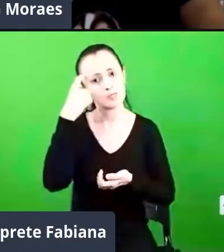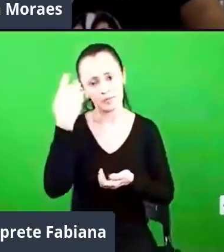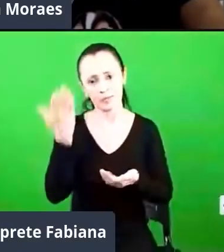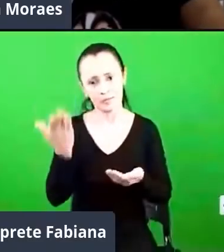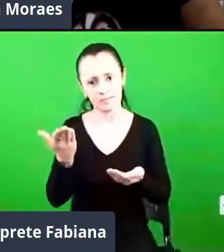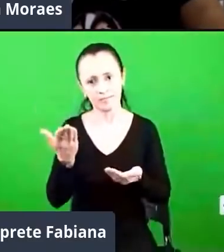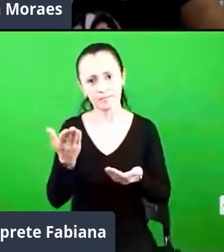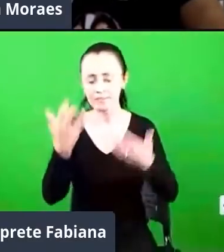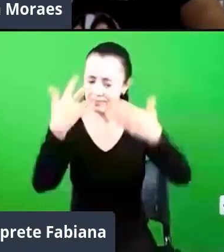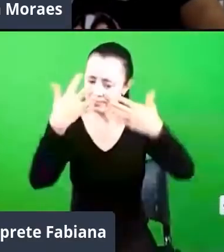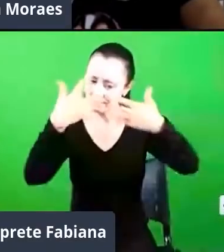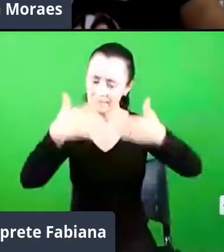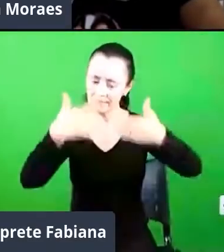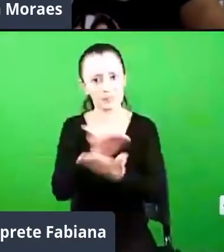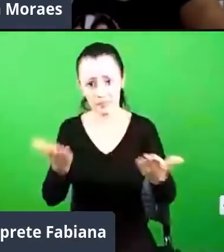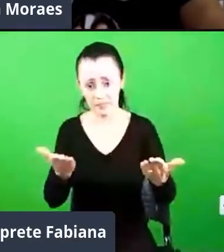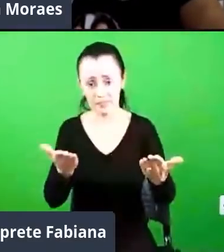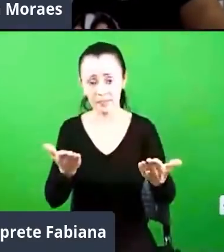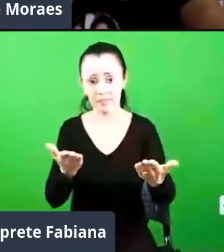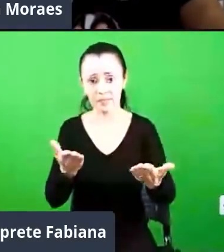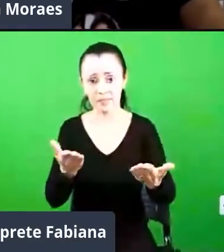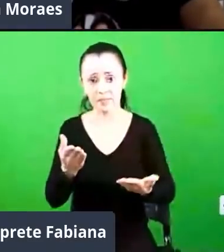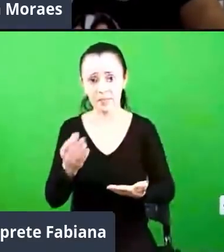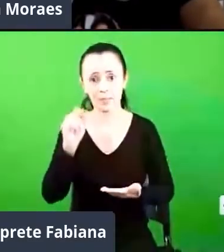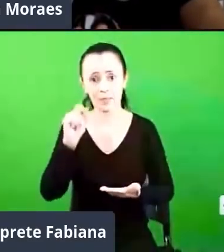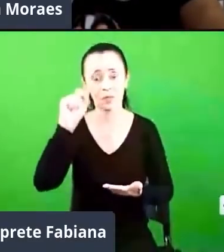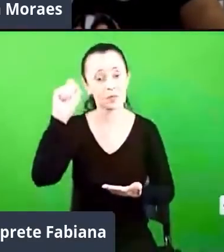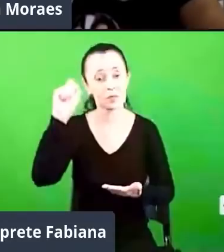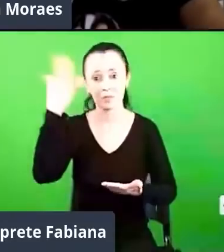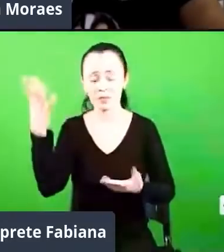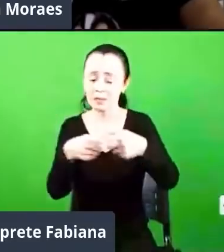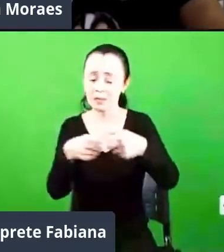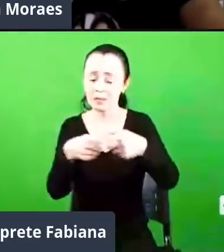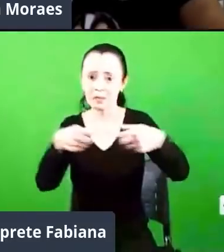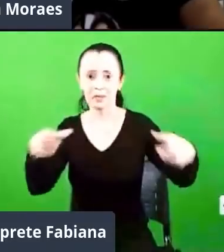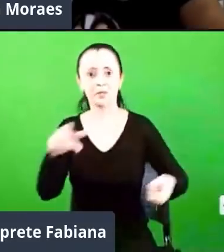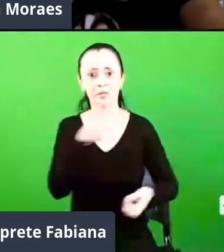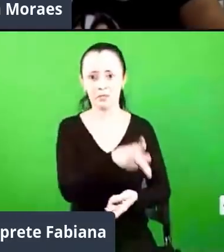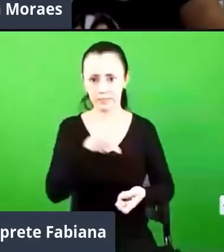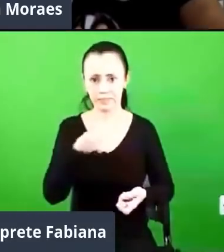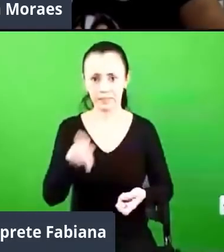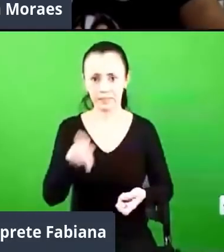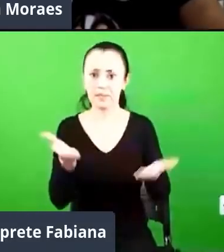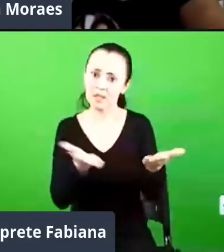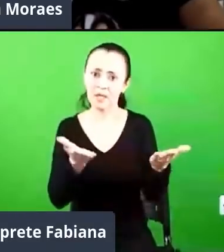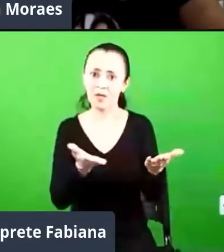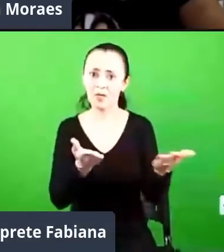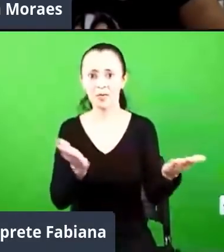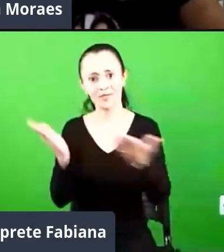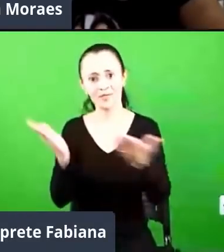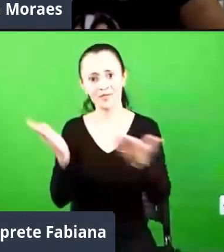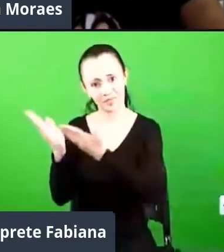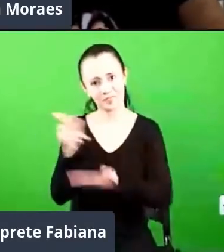é a realidade da maioria dos professores. E agora eu devolvo a fala para a professora